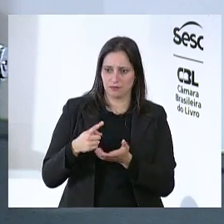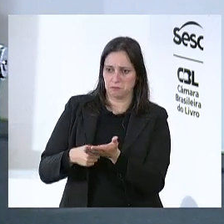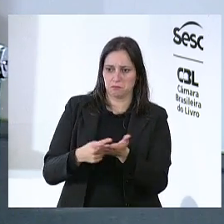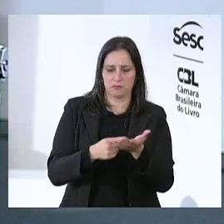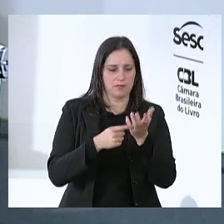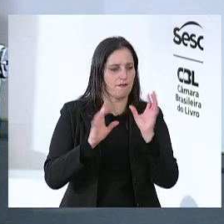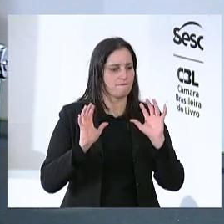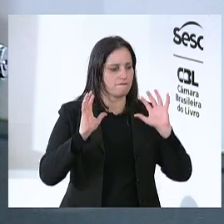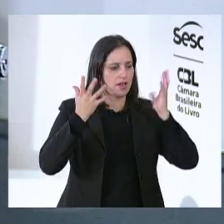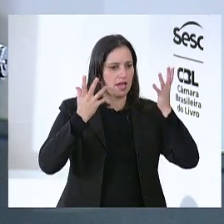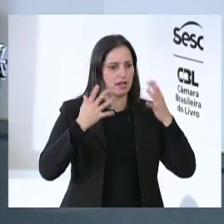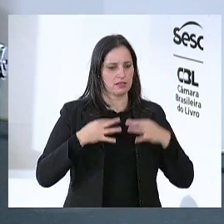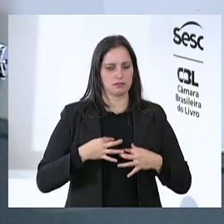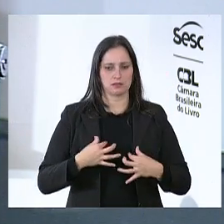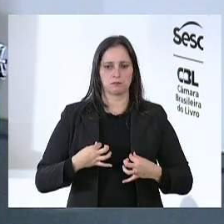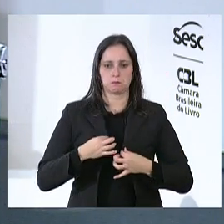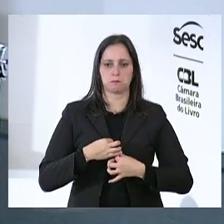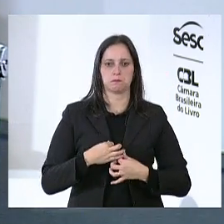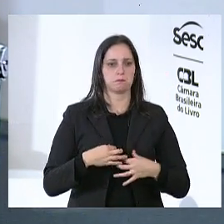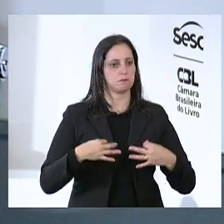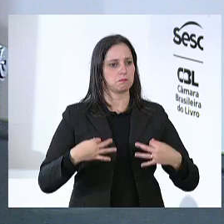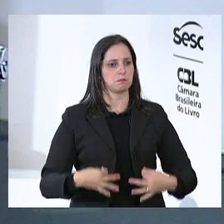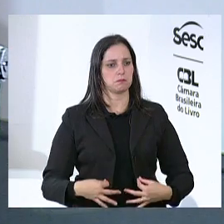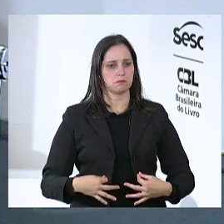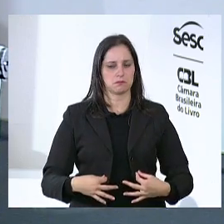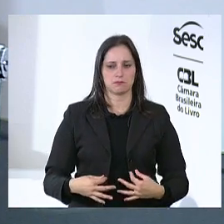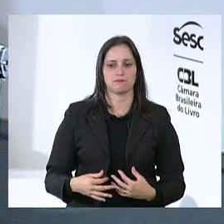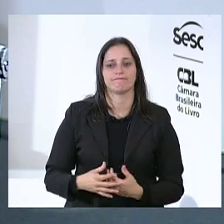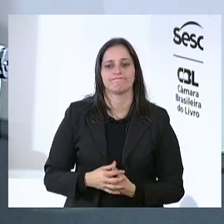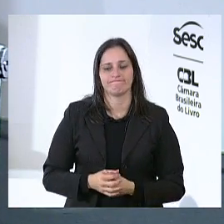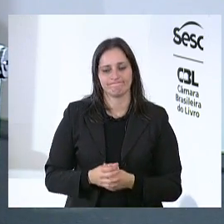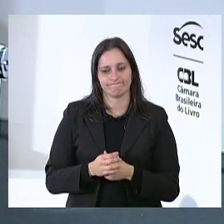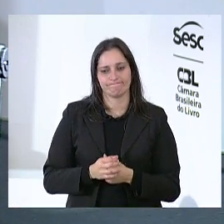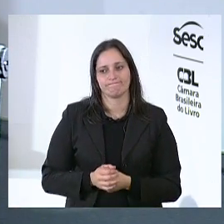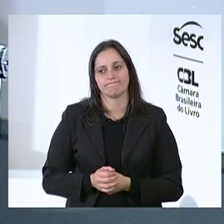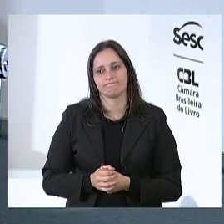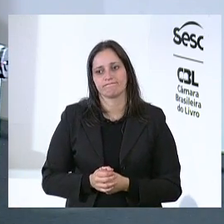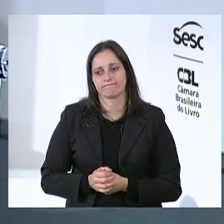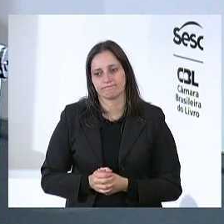parte, enfim. É uma democracia frágil, né?